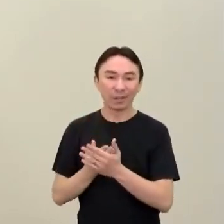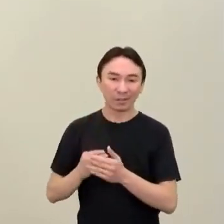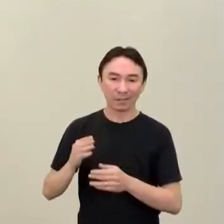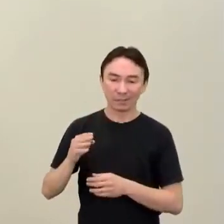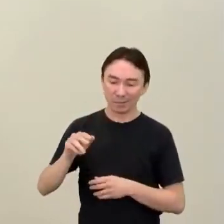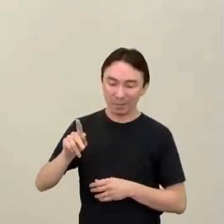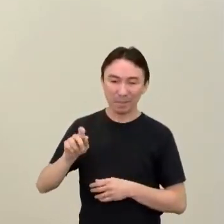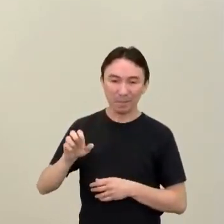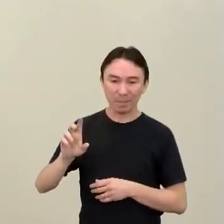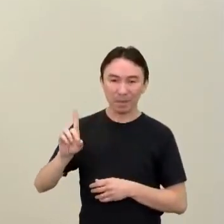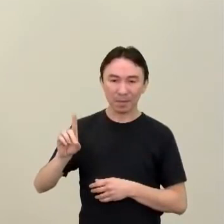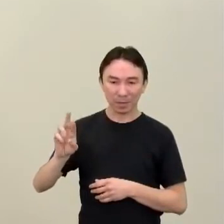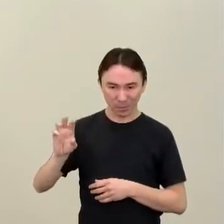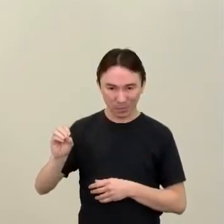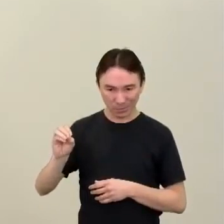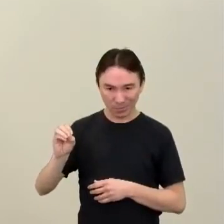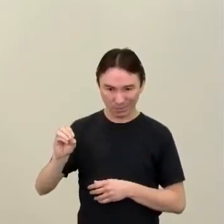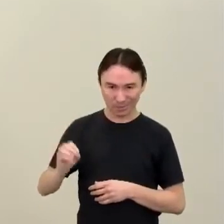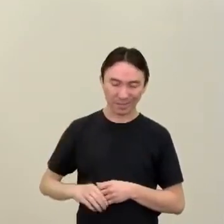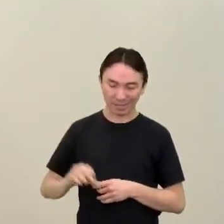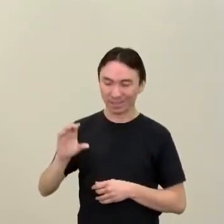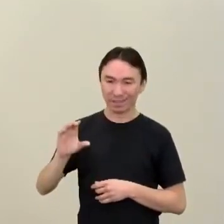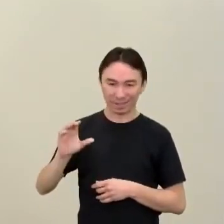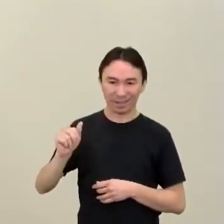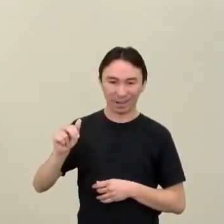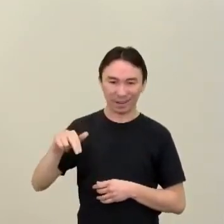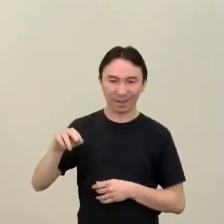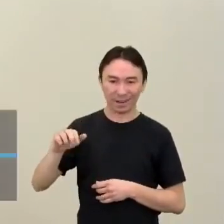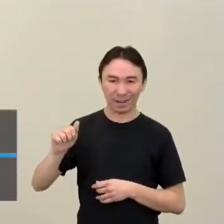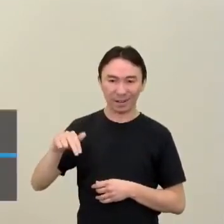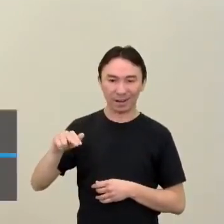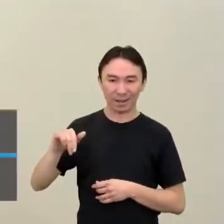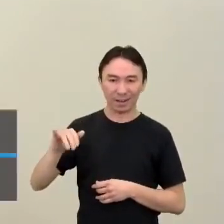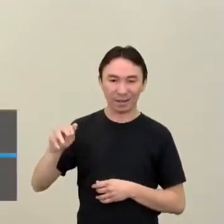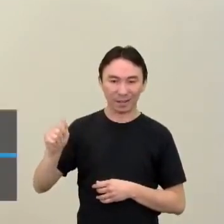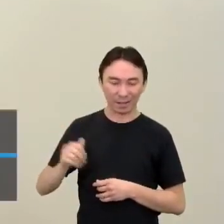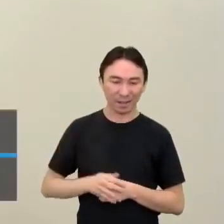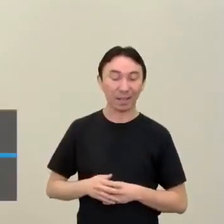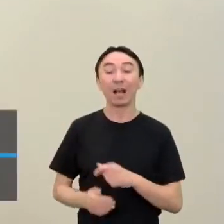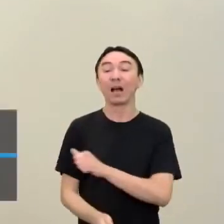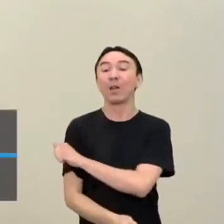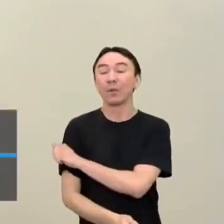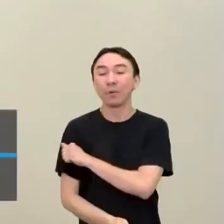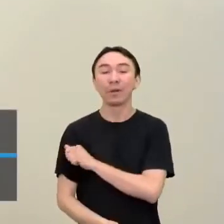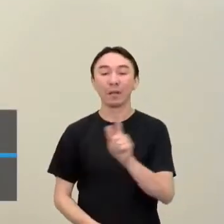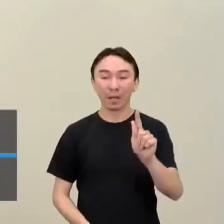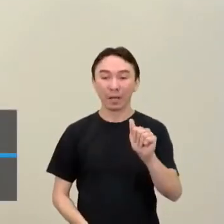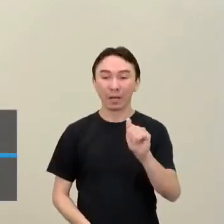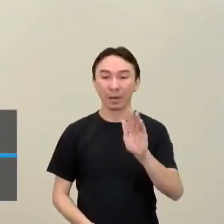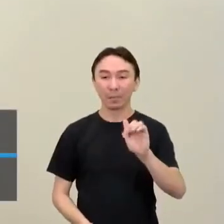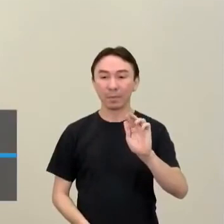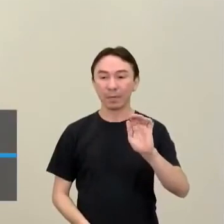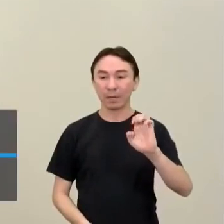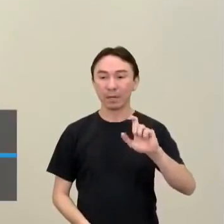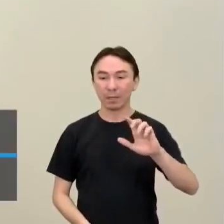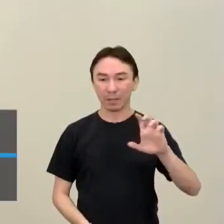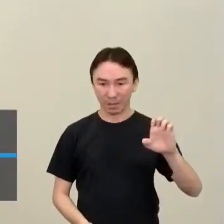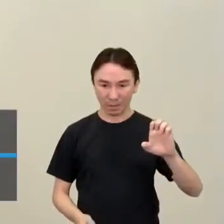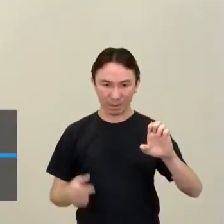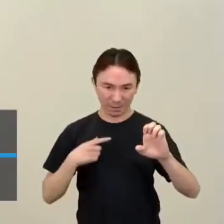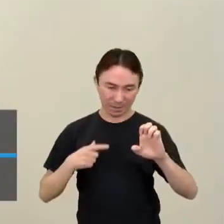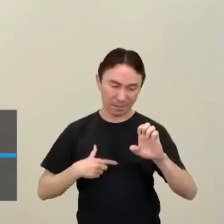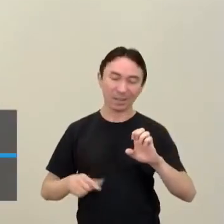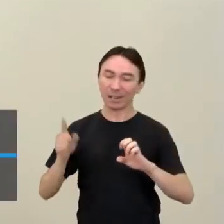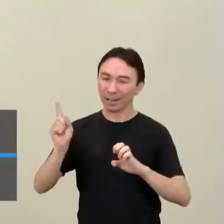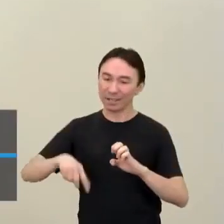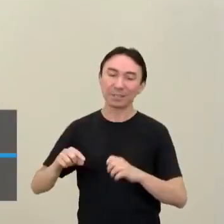Escola de Norá, em Cananéia. Tem a aluna Gabriele, da Escola Professor Jair Toledo, lá da Vila